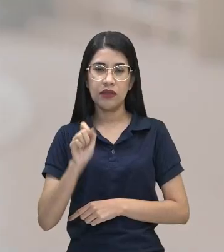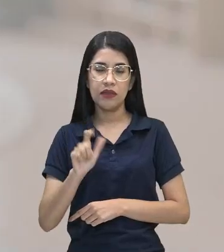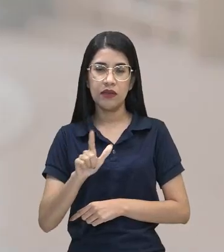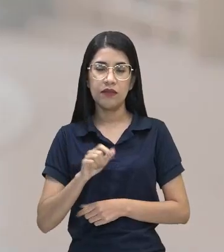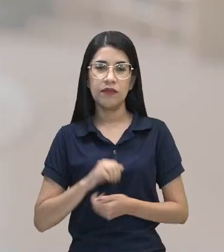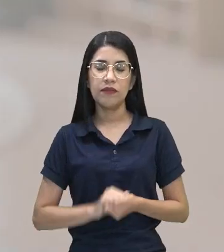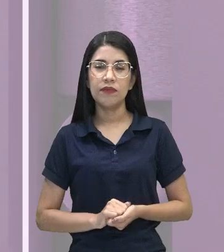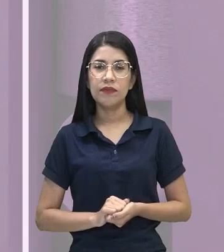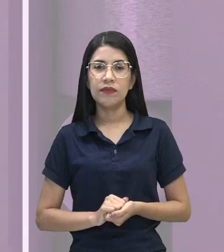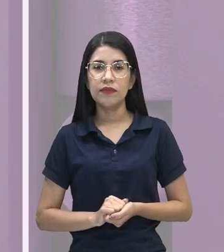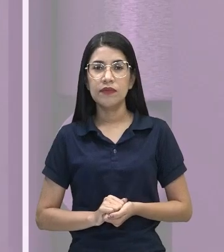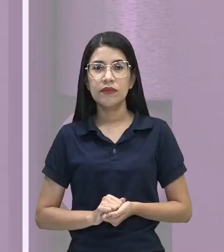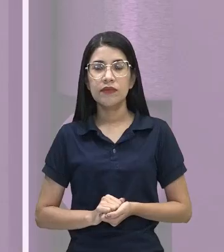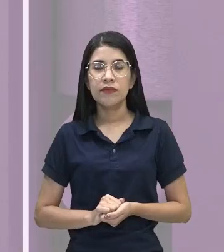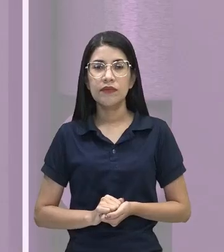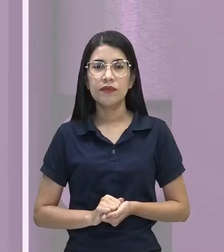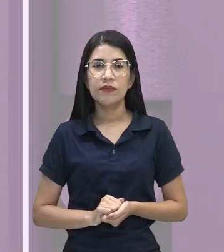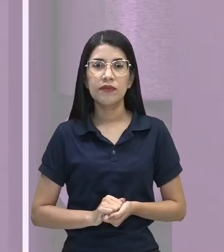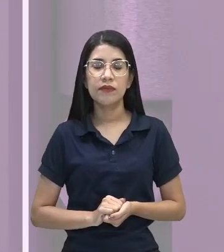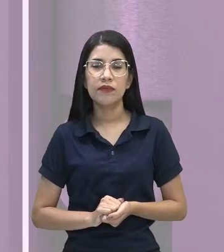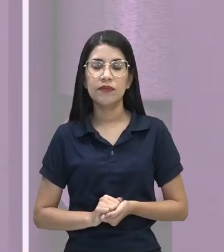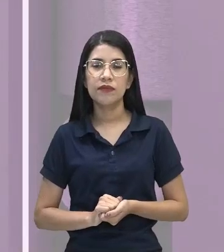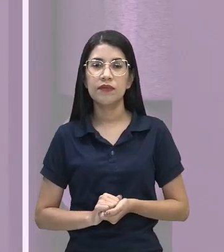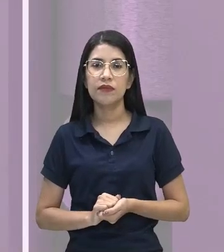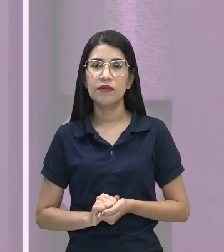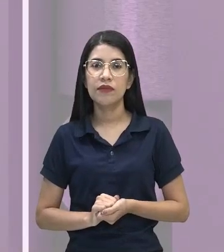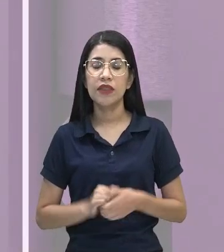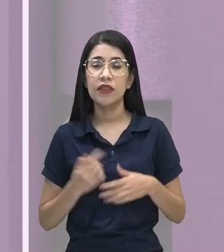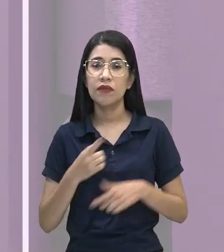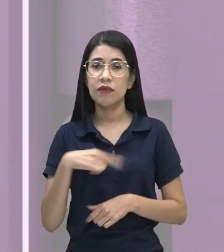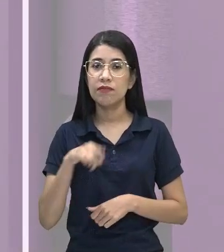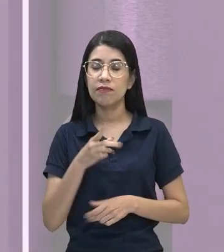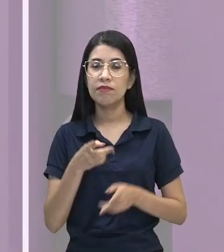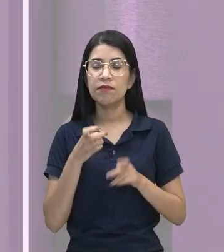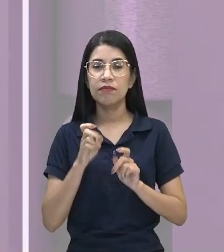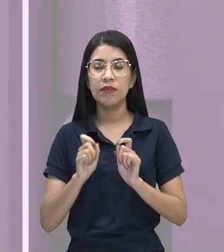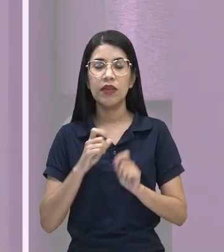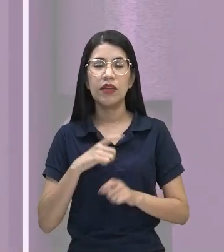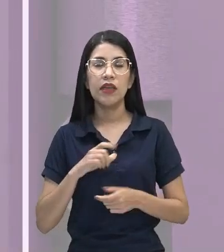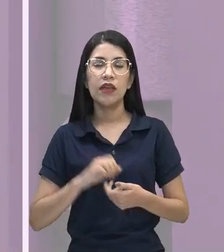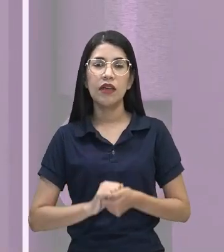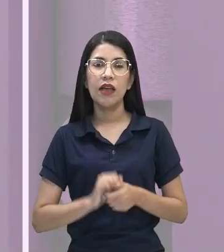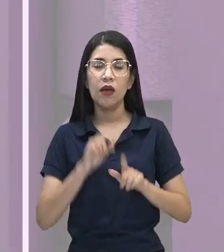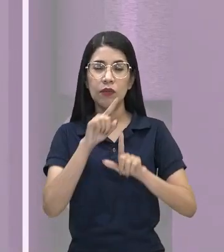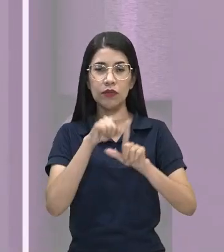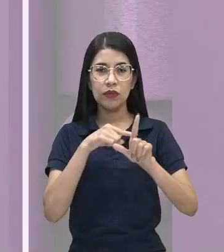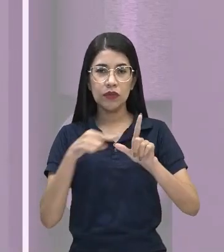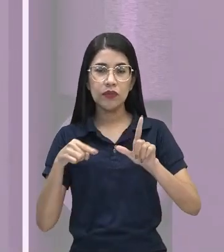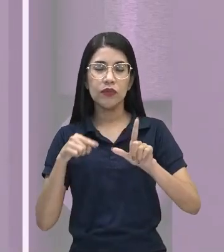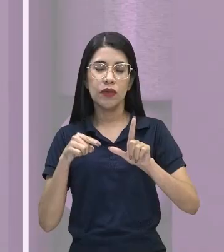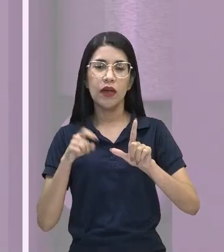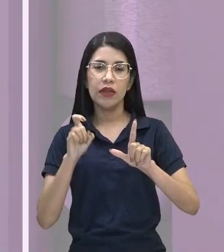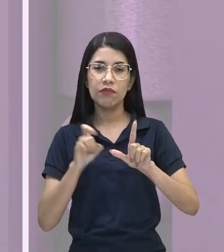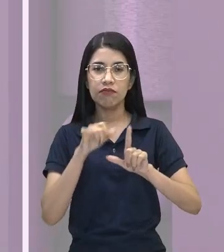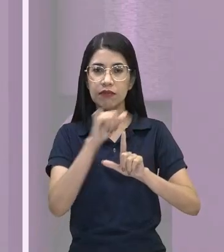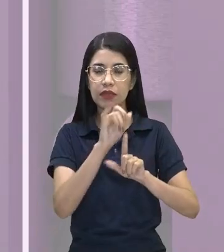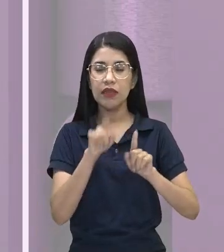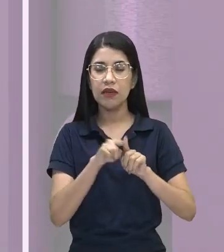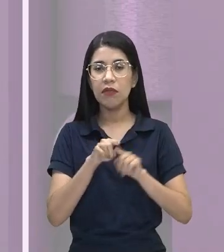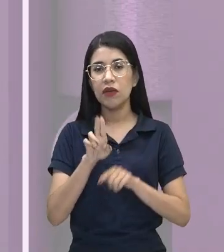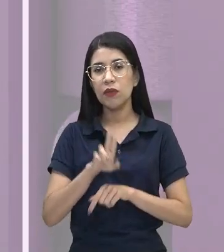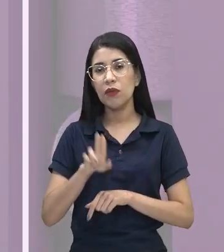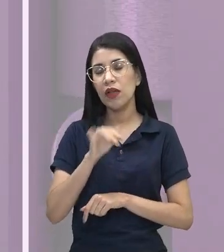para a nossa aula. Então, pessoal, como vocês viram, né, o plano cartesiano também ele pode ser muito útil quando você